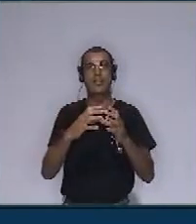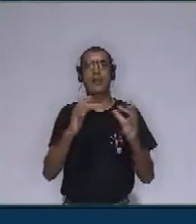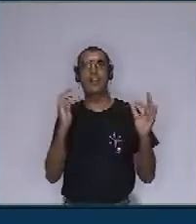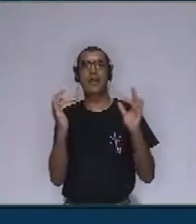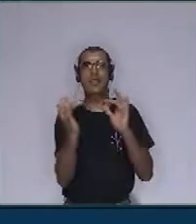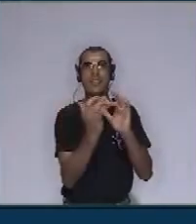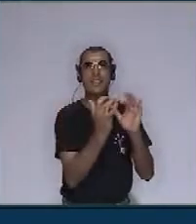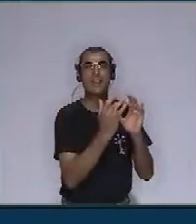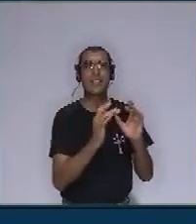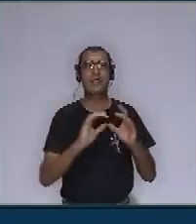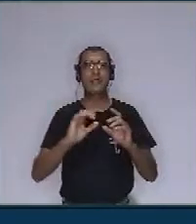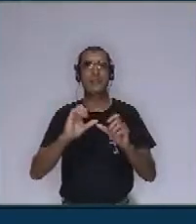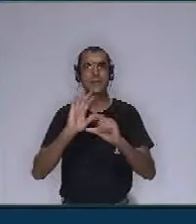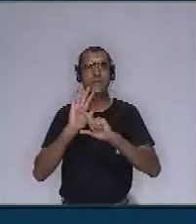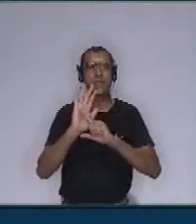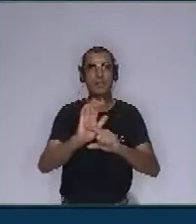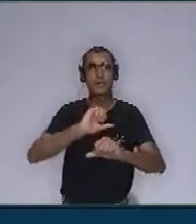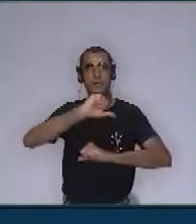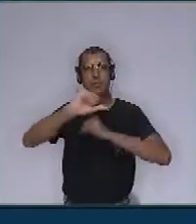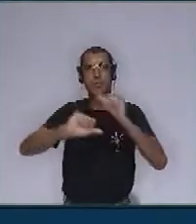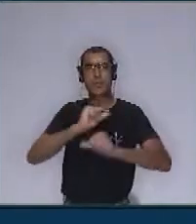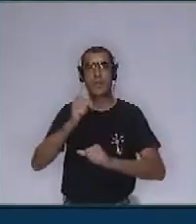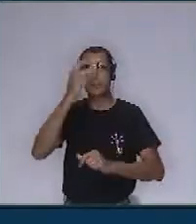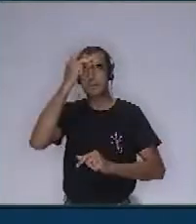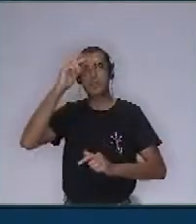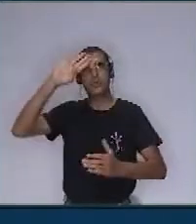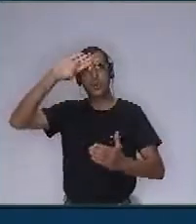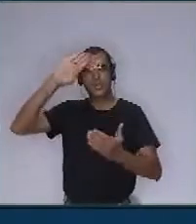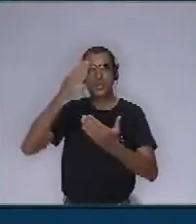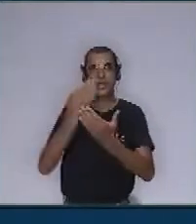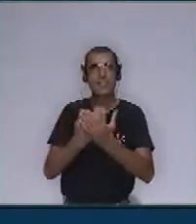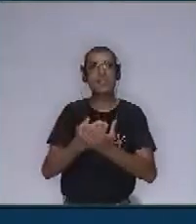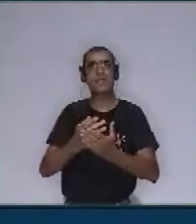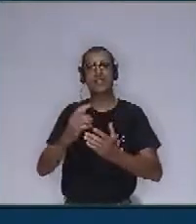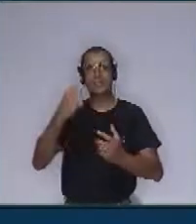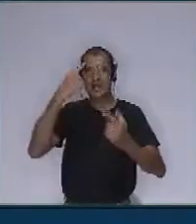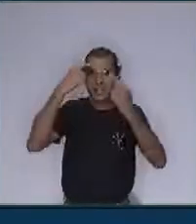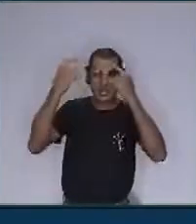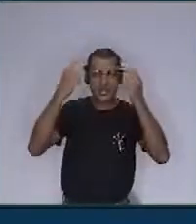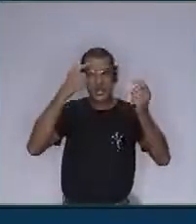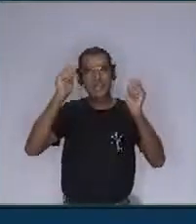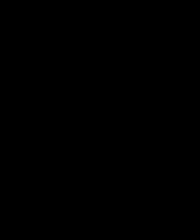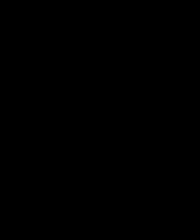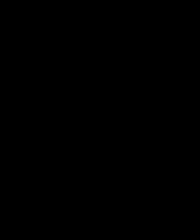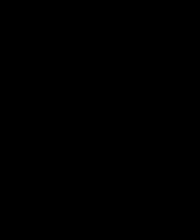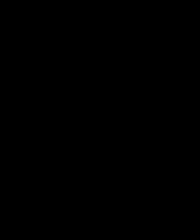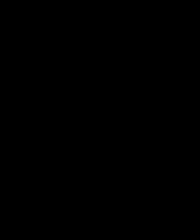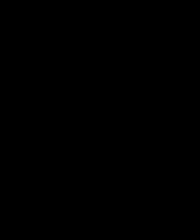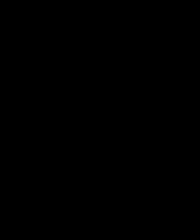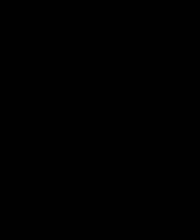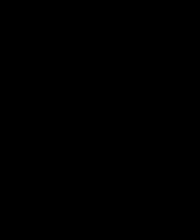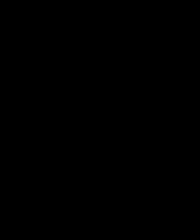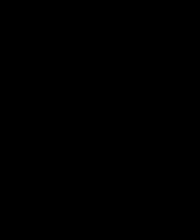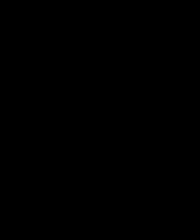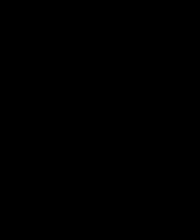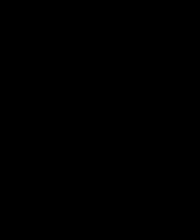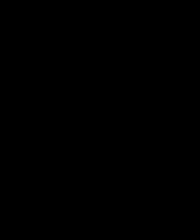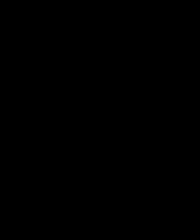Transformam 2020. Pessoas que acreditam, ideias que conectam.